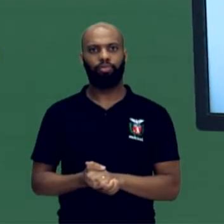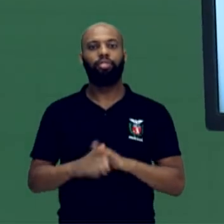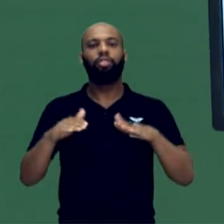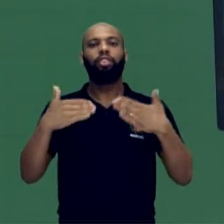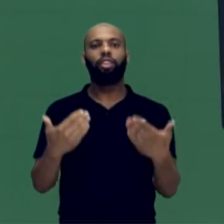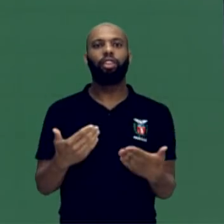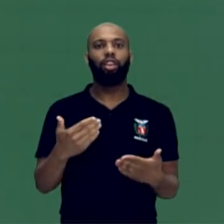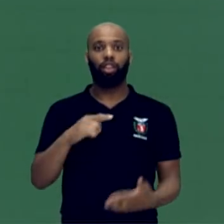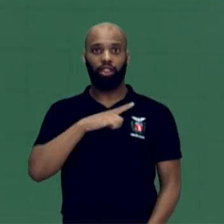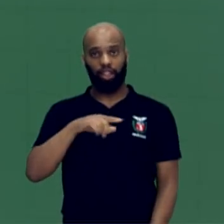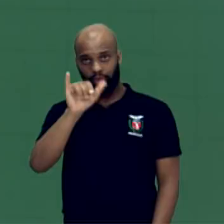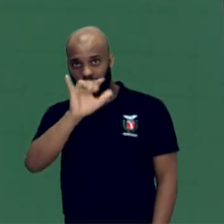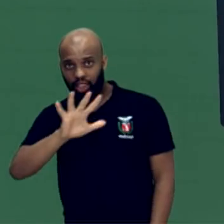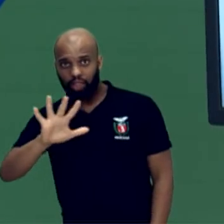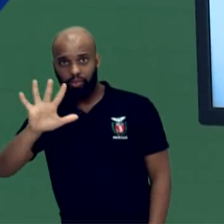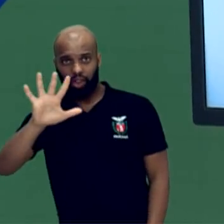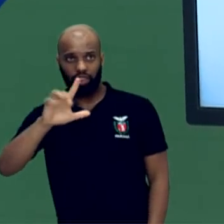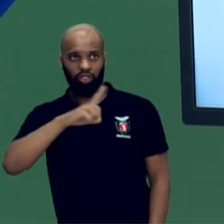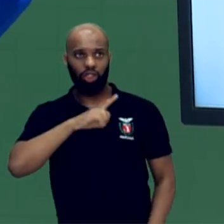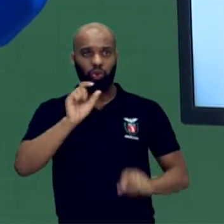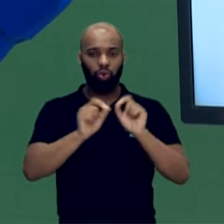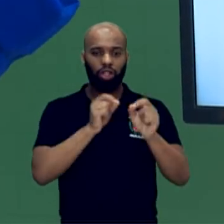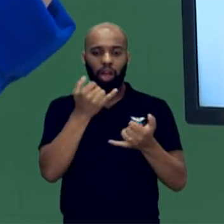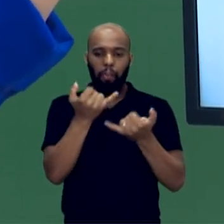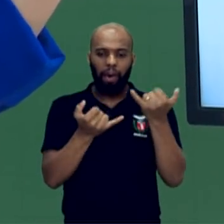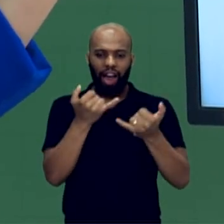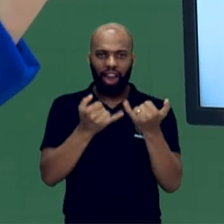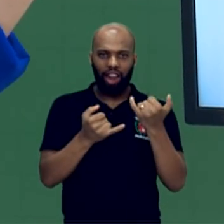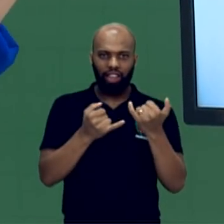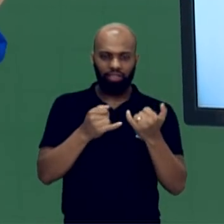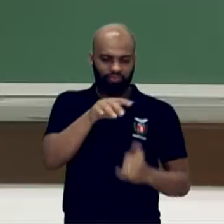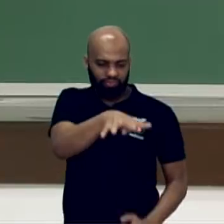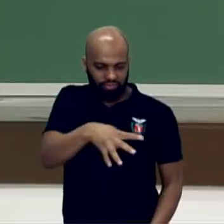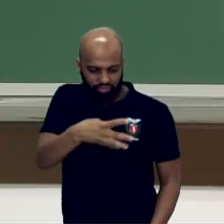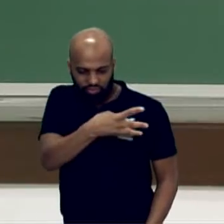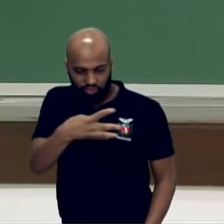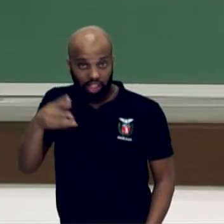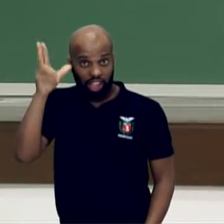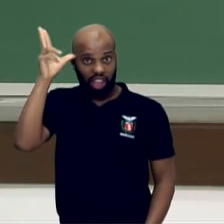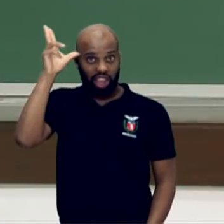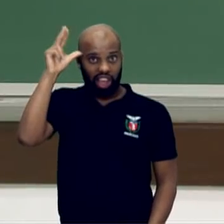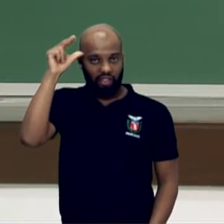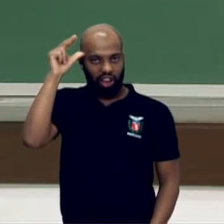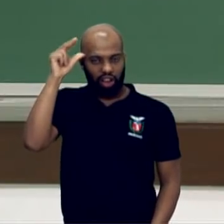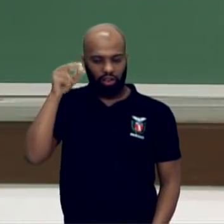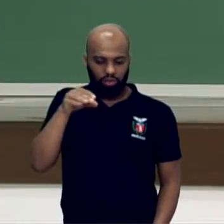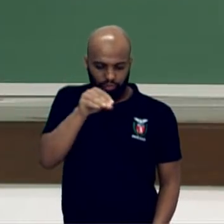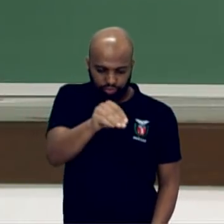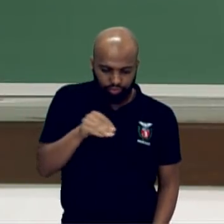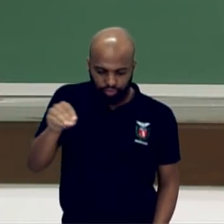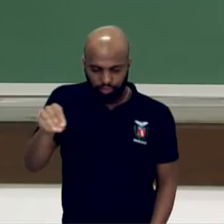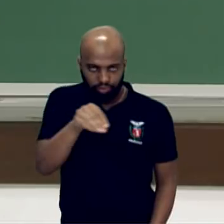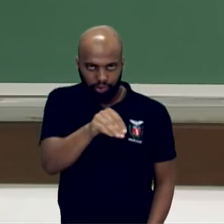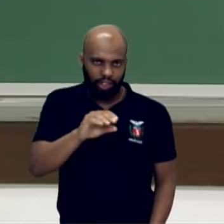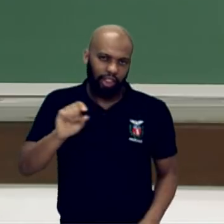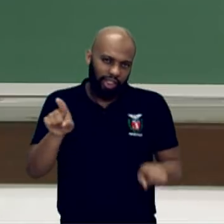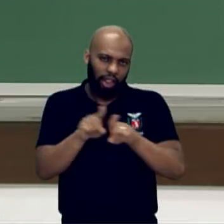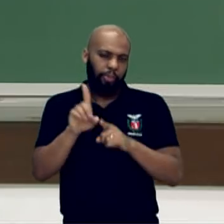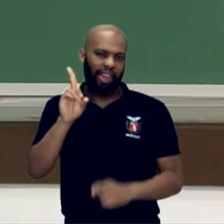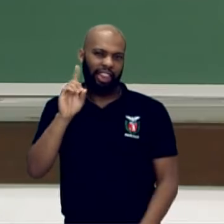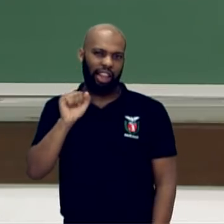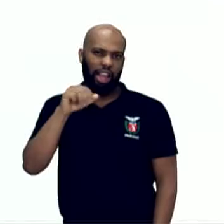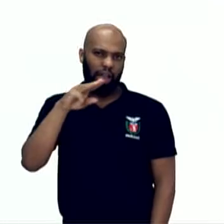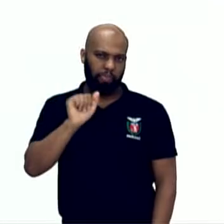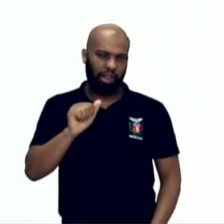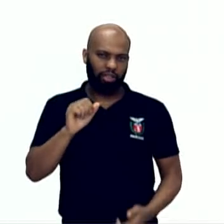Então, a imagem, ela se assemelha a um tabuleiro utilizado para jogar xadrez ou dama. Aqui é xadrez, mas